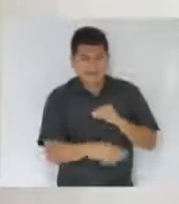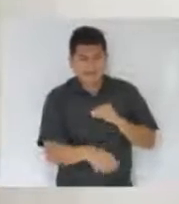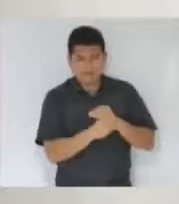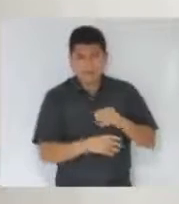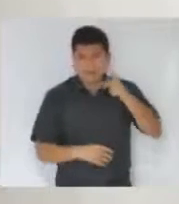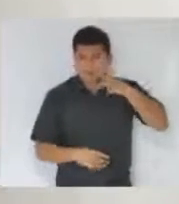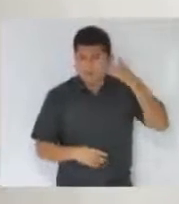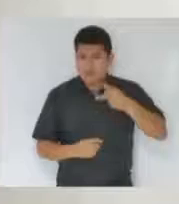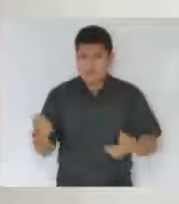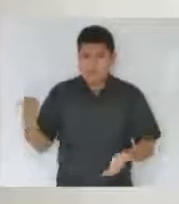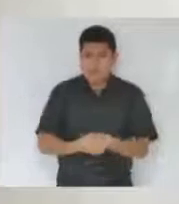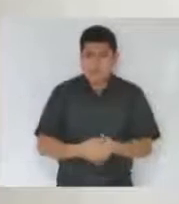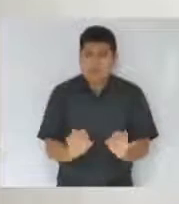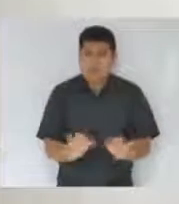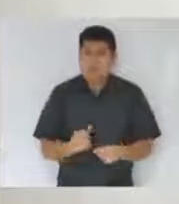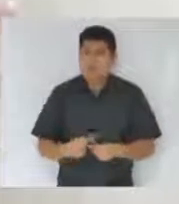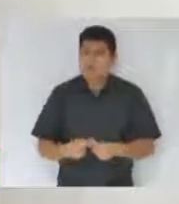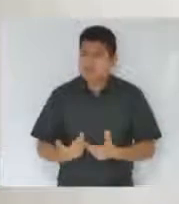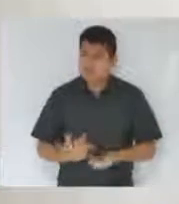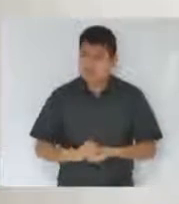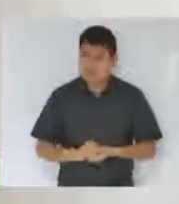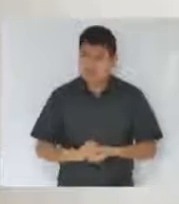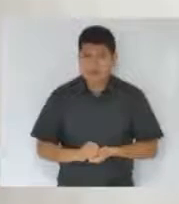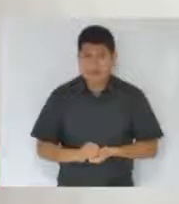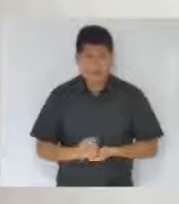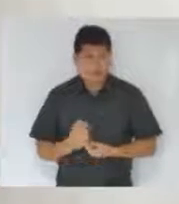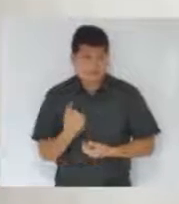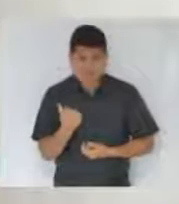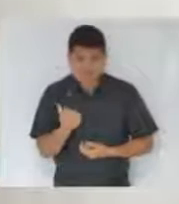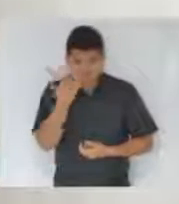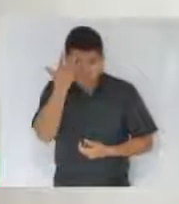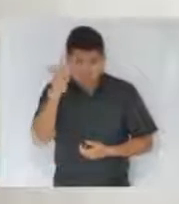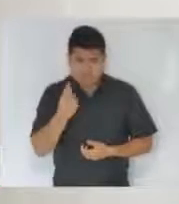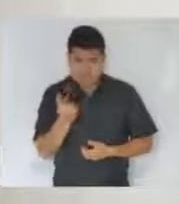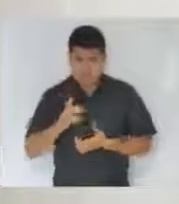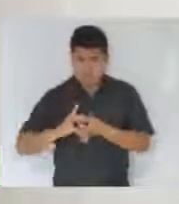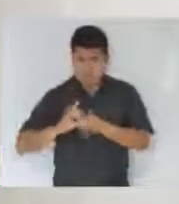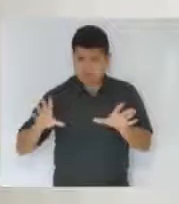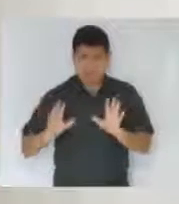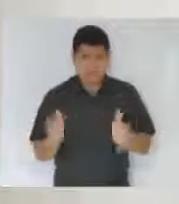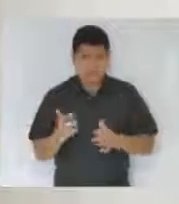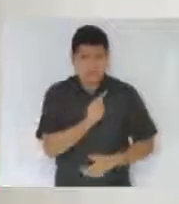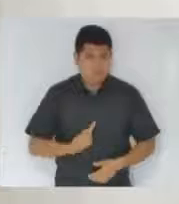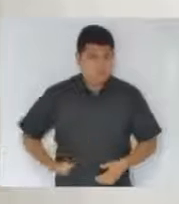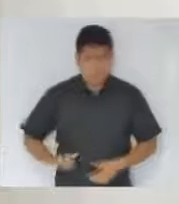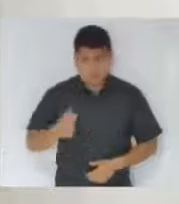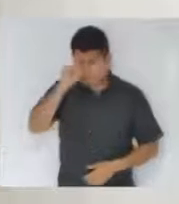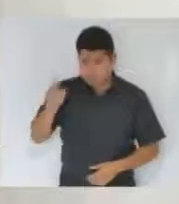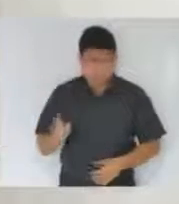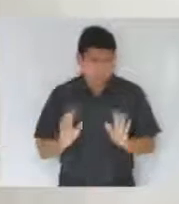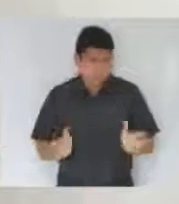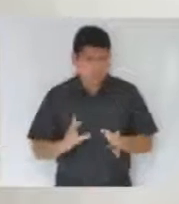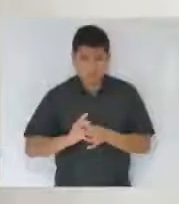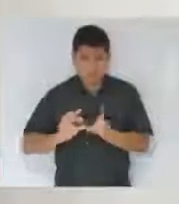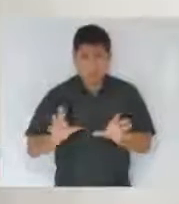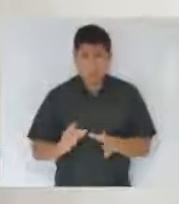sendo pagas? Ele disse, não sei, o dinheiro está liberado. O governador mandou liberar. Mas, deputado Ismael,